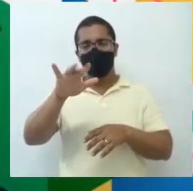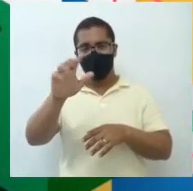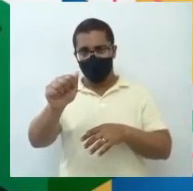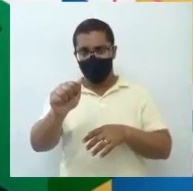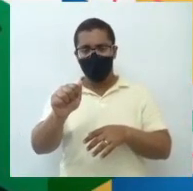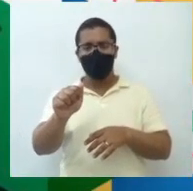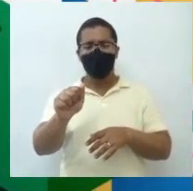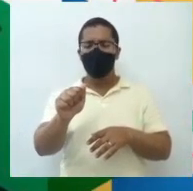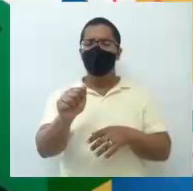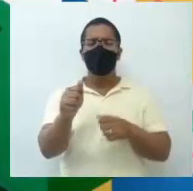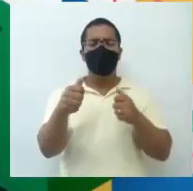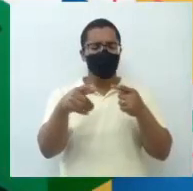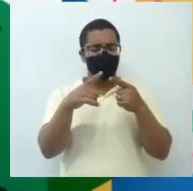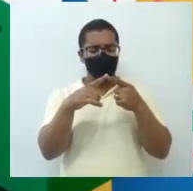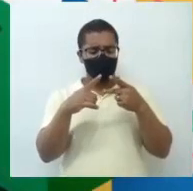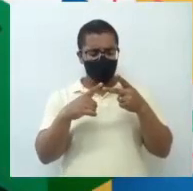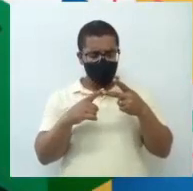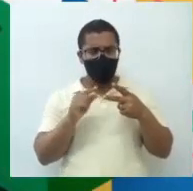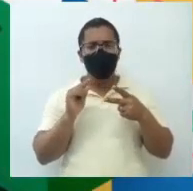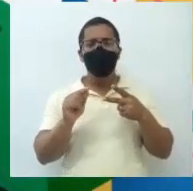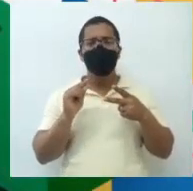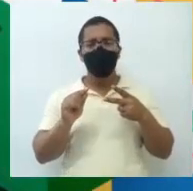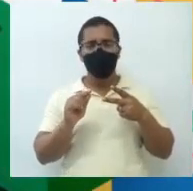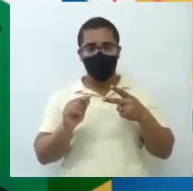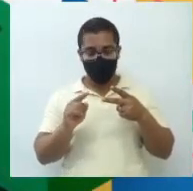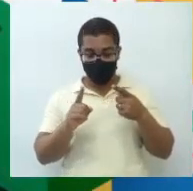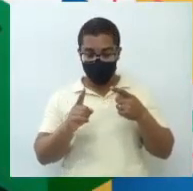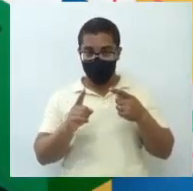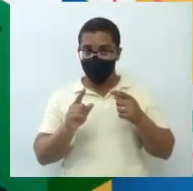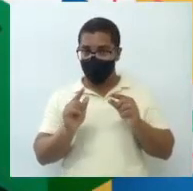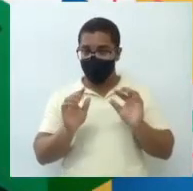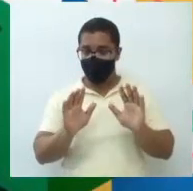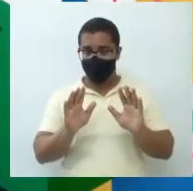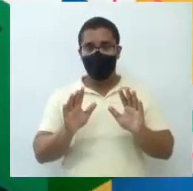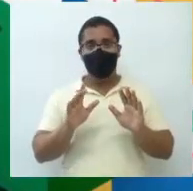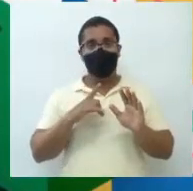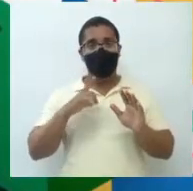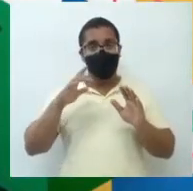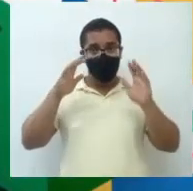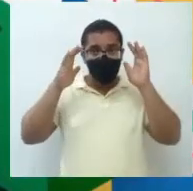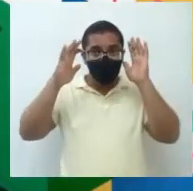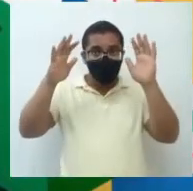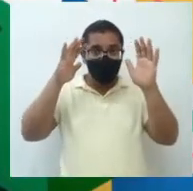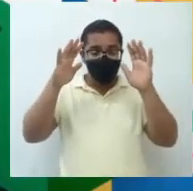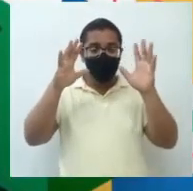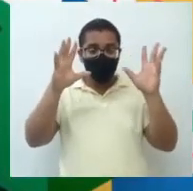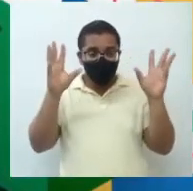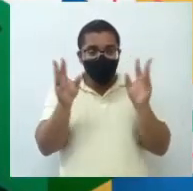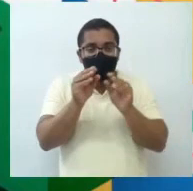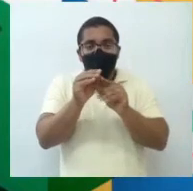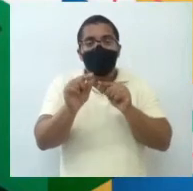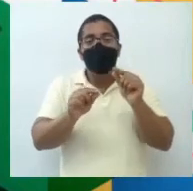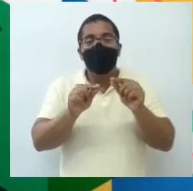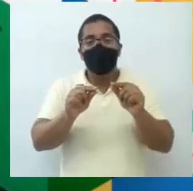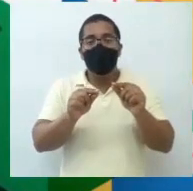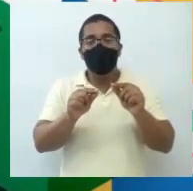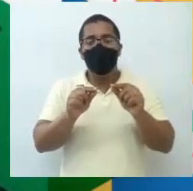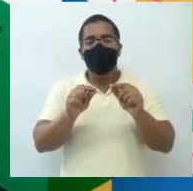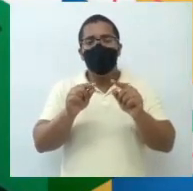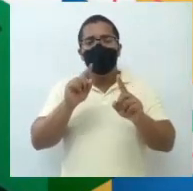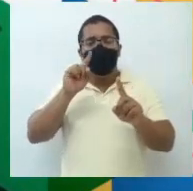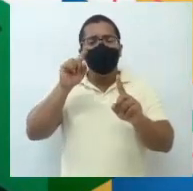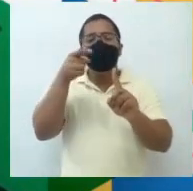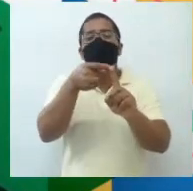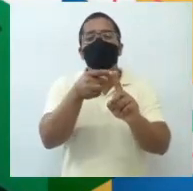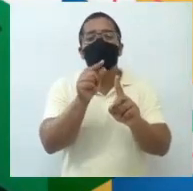essas com essas questões ele queria dizer o seguinte e nessa teoria ele ele vai Pretender